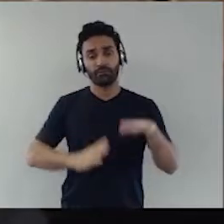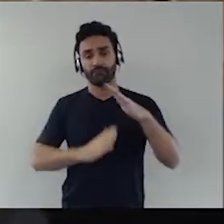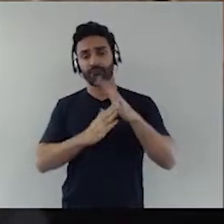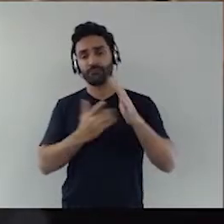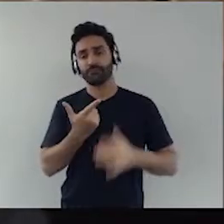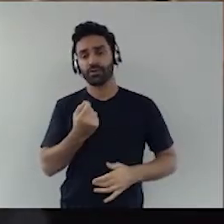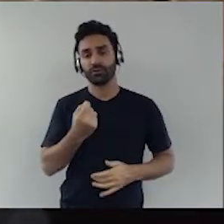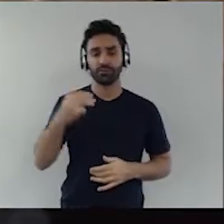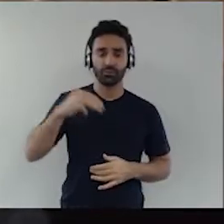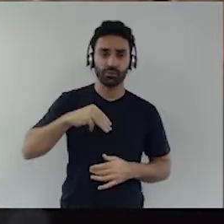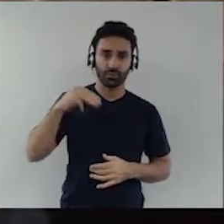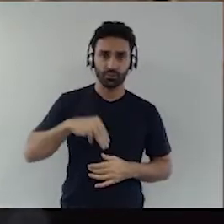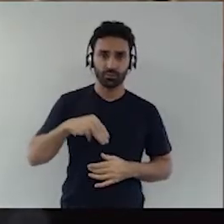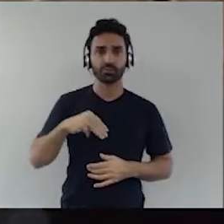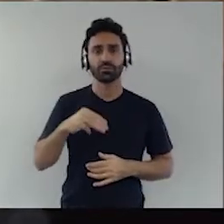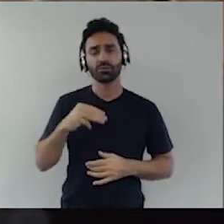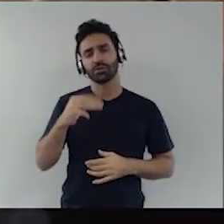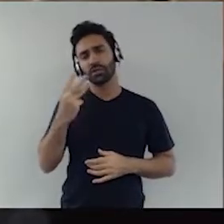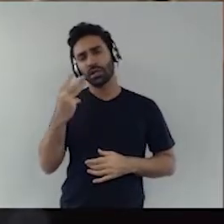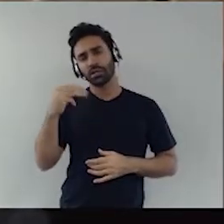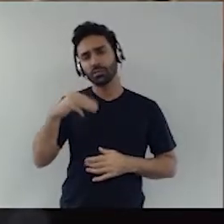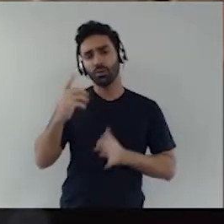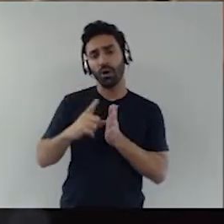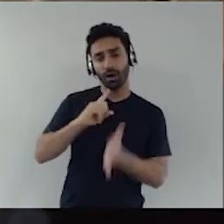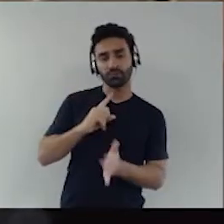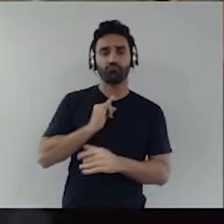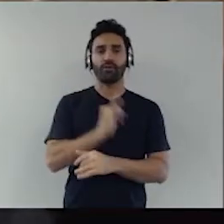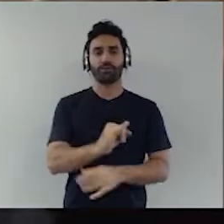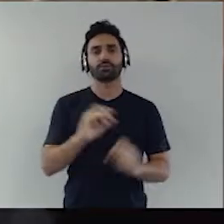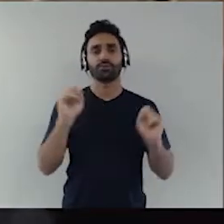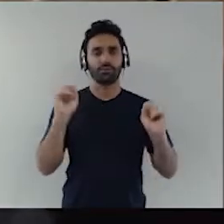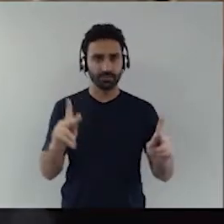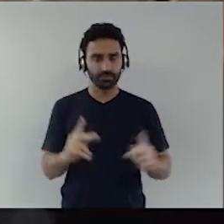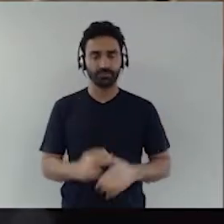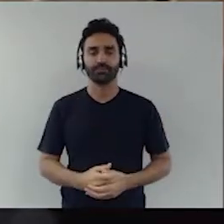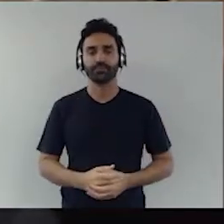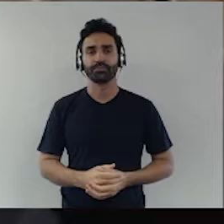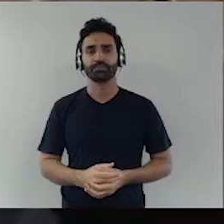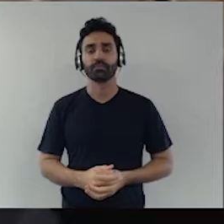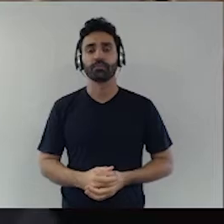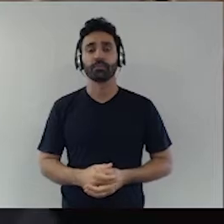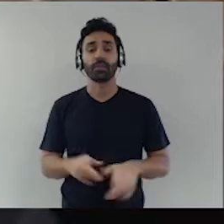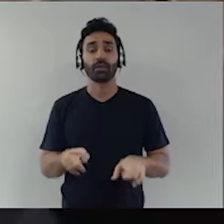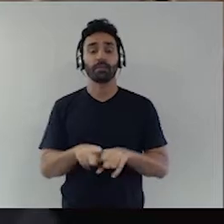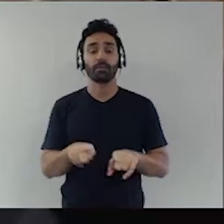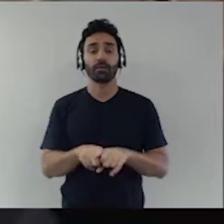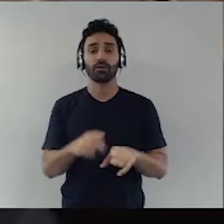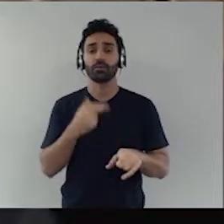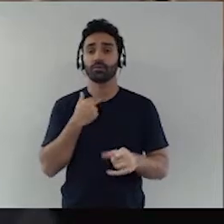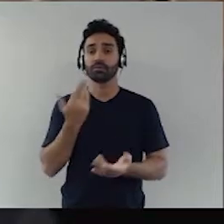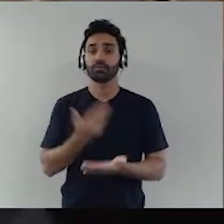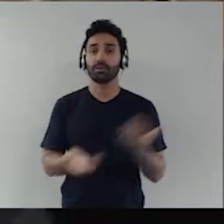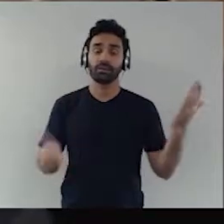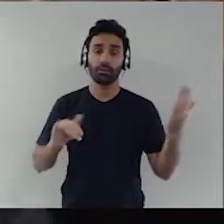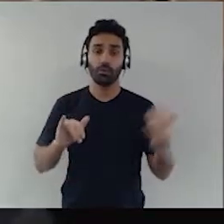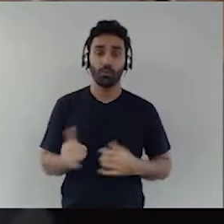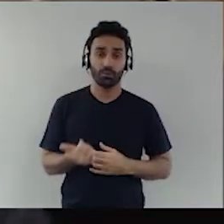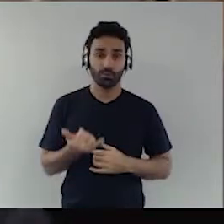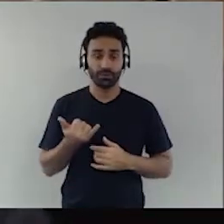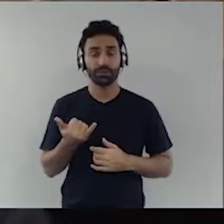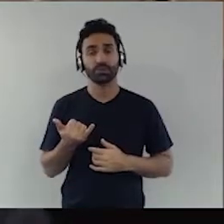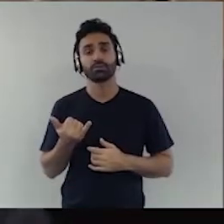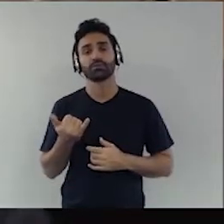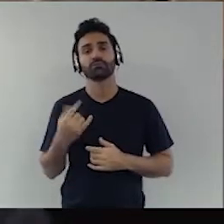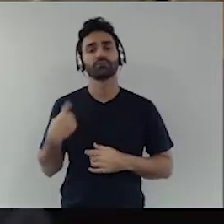cada um, estarei informando aí nos 3 últimos minutos, quando terminarmos de falar. Não posso perder também essa oportunidade, de